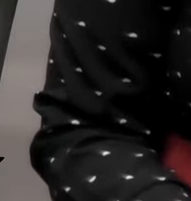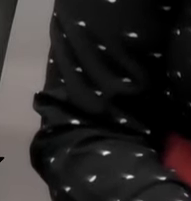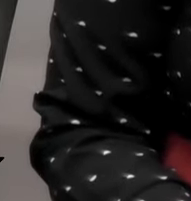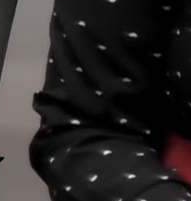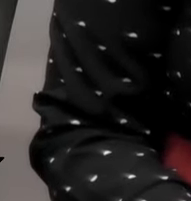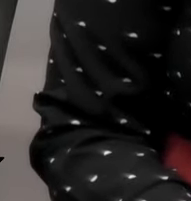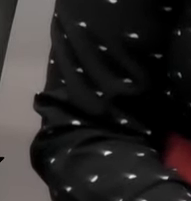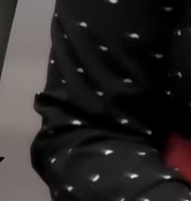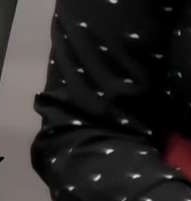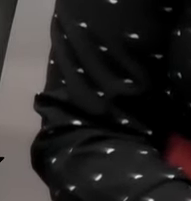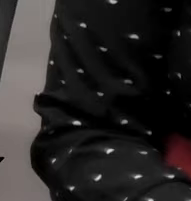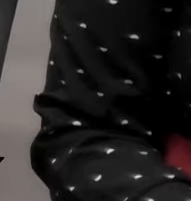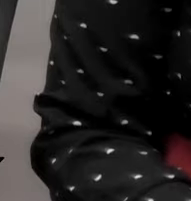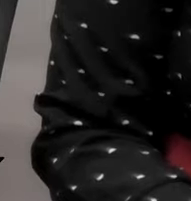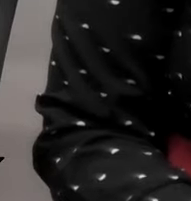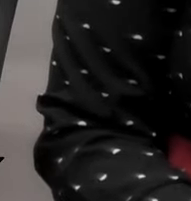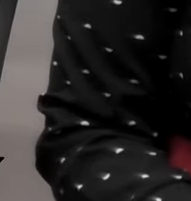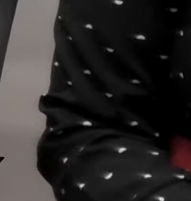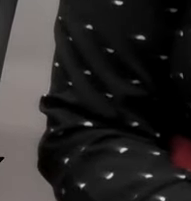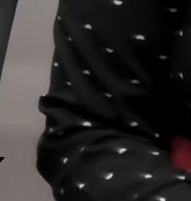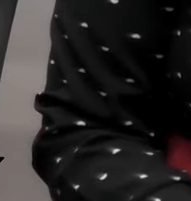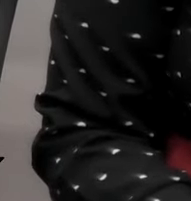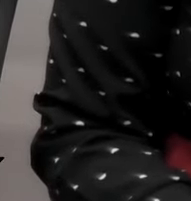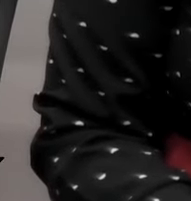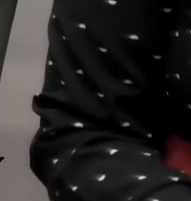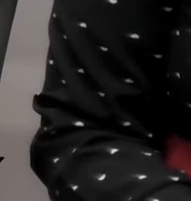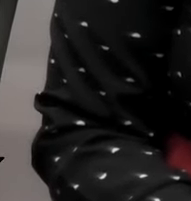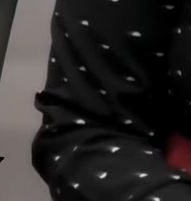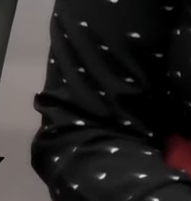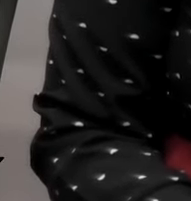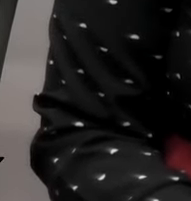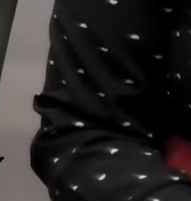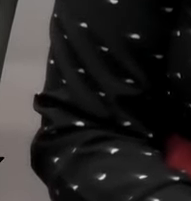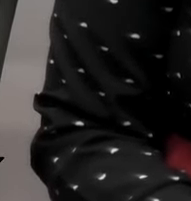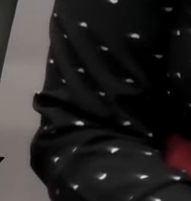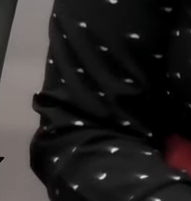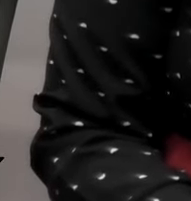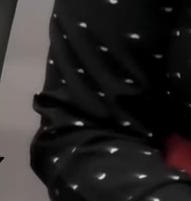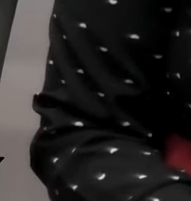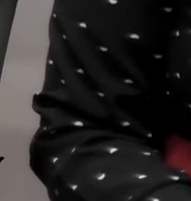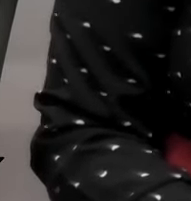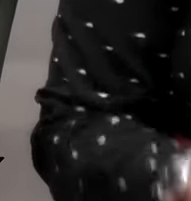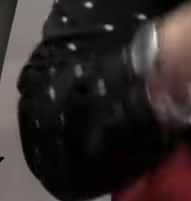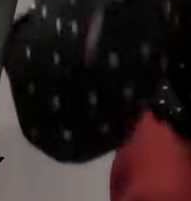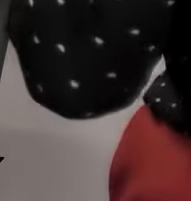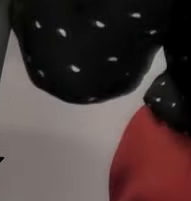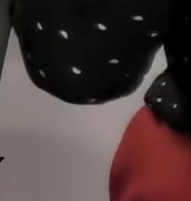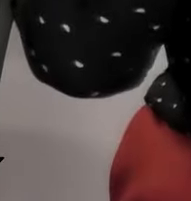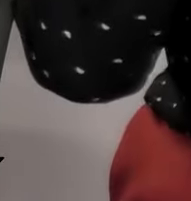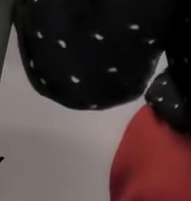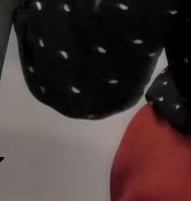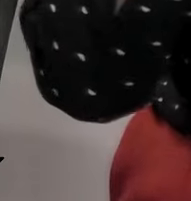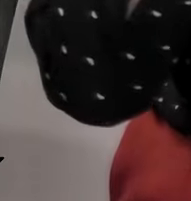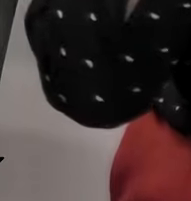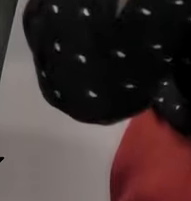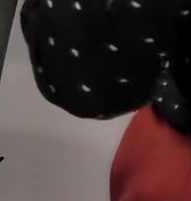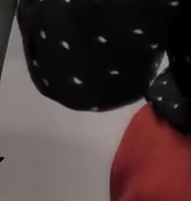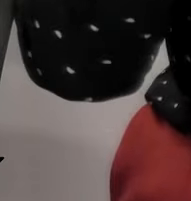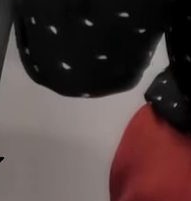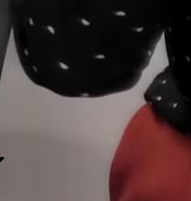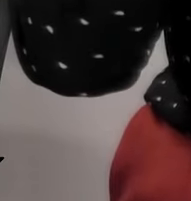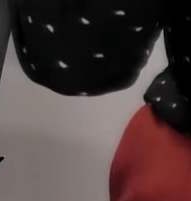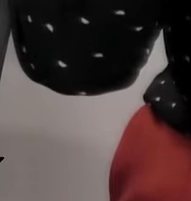a fazer uma propaganda assina um documento com liberação de uso de imagem. Então, me parece uma